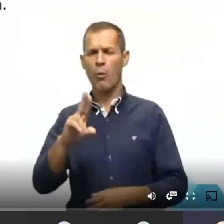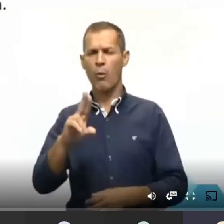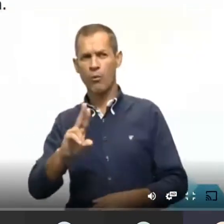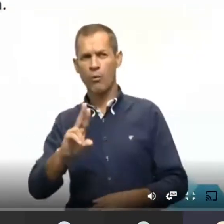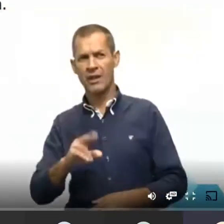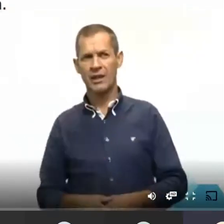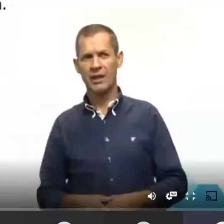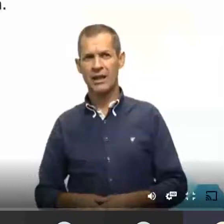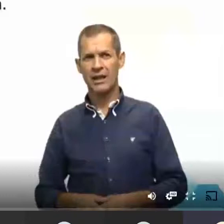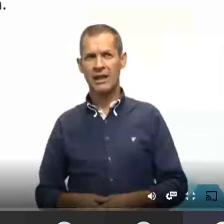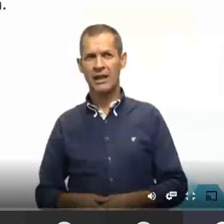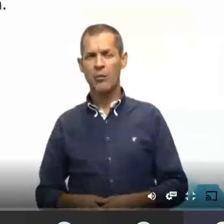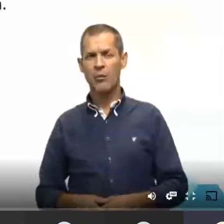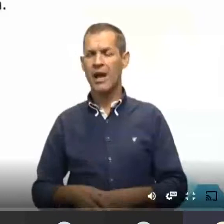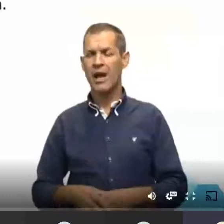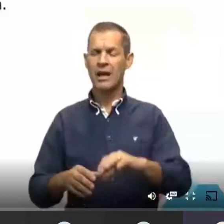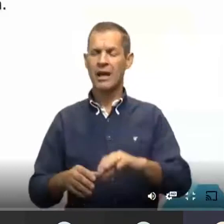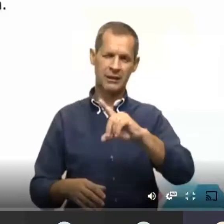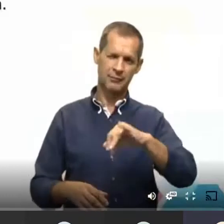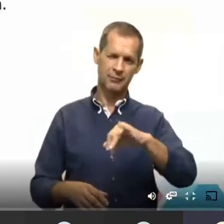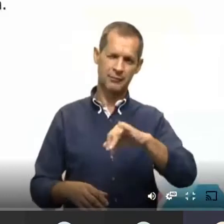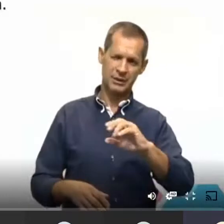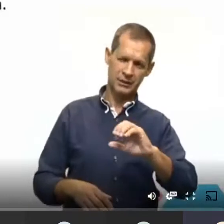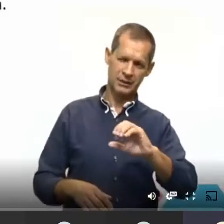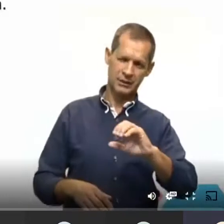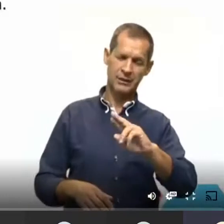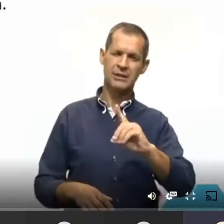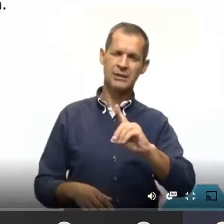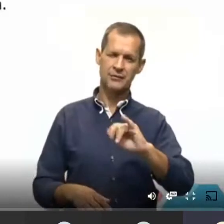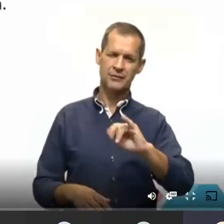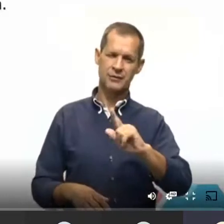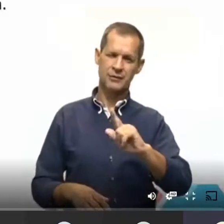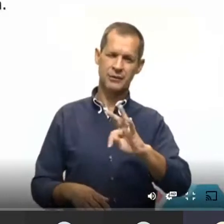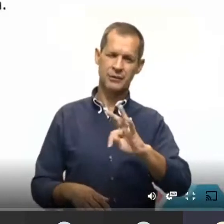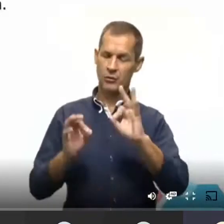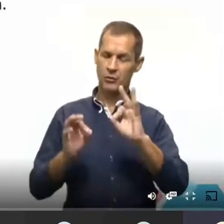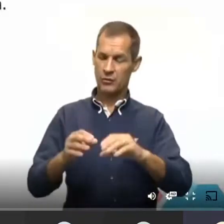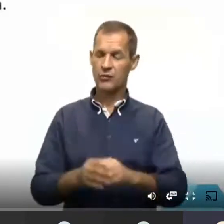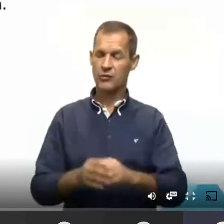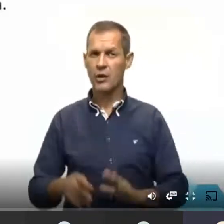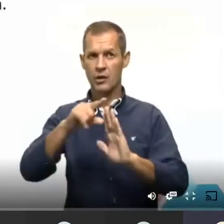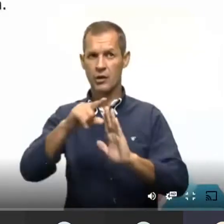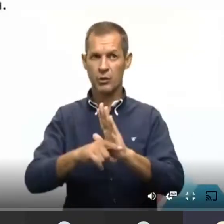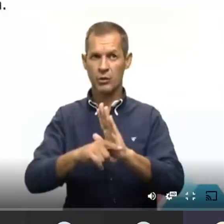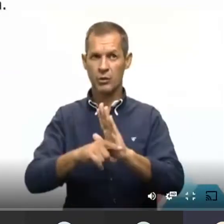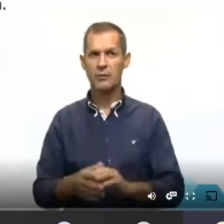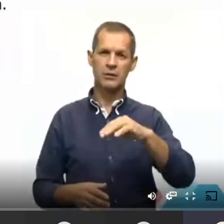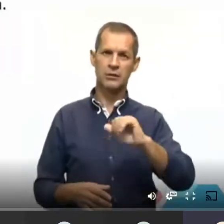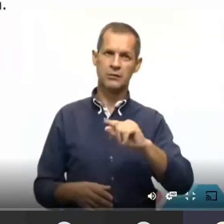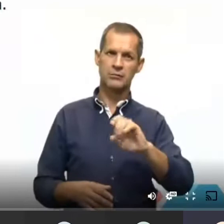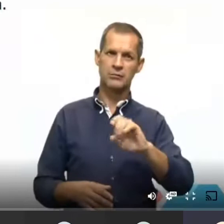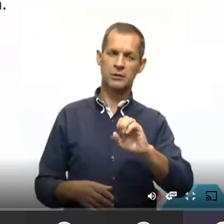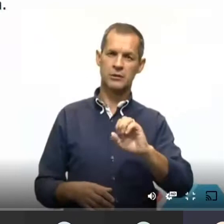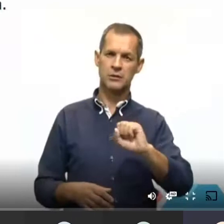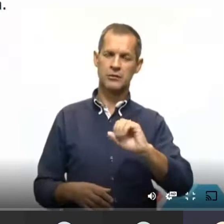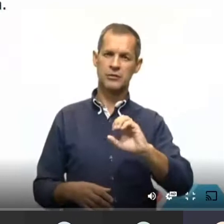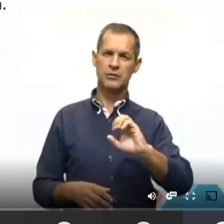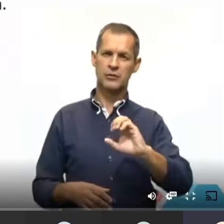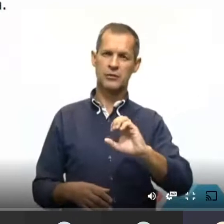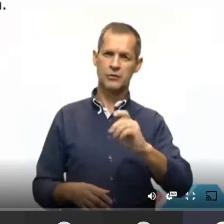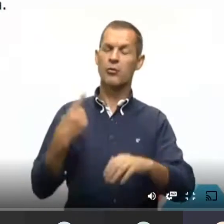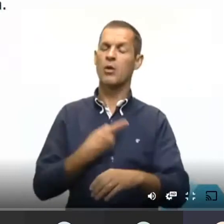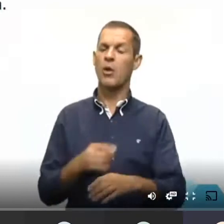vamos utilizar o laminário digital, o ideal é a focalização pelo nosso programa, que é o Imagescope. E no caso do